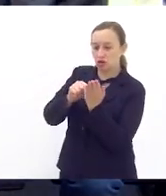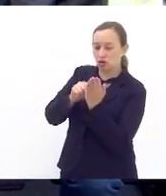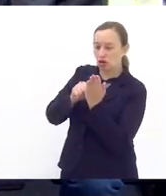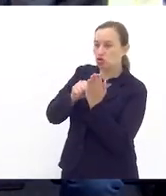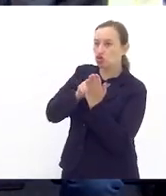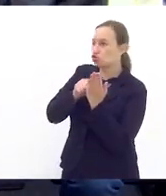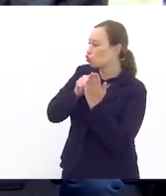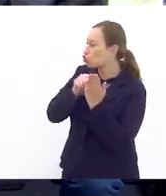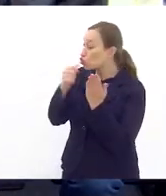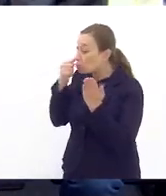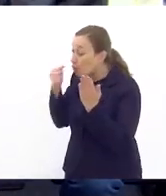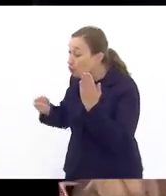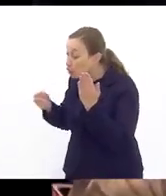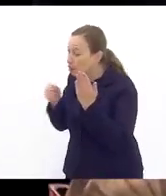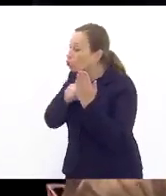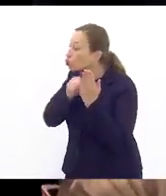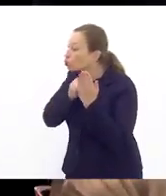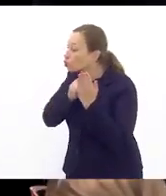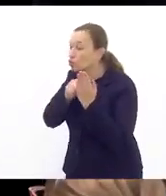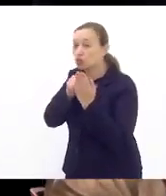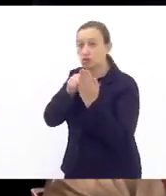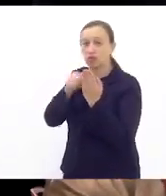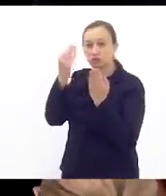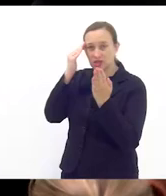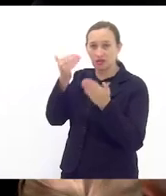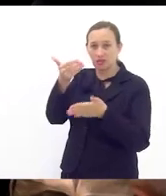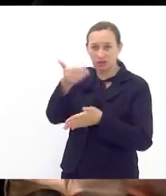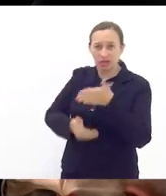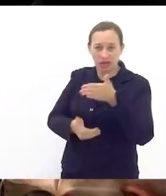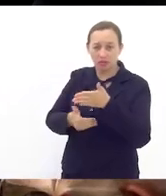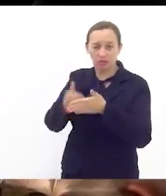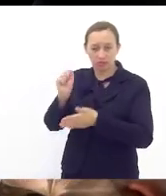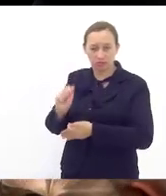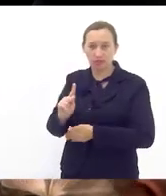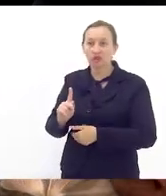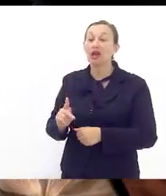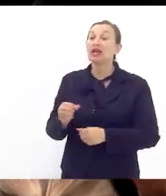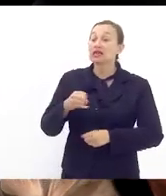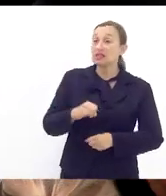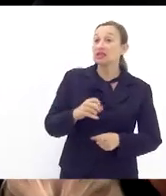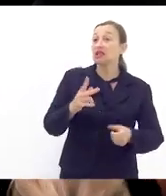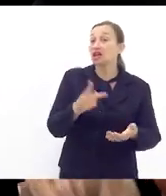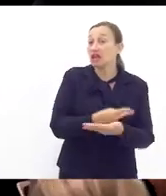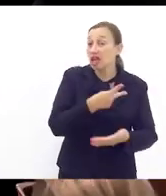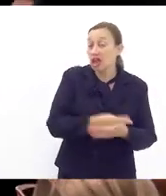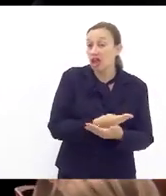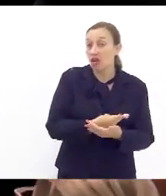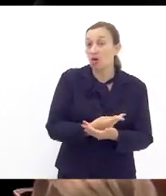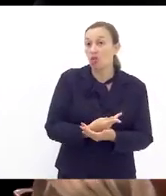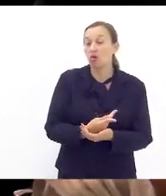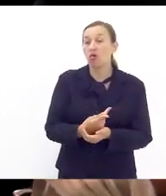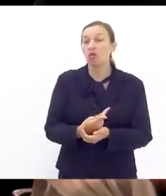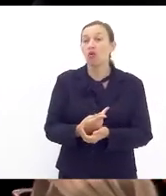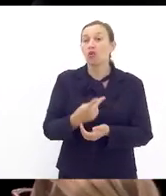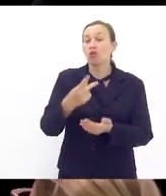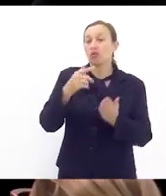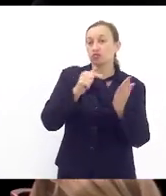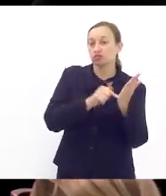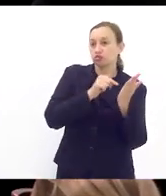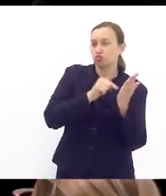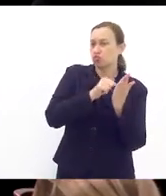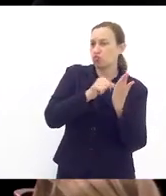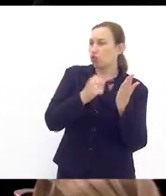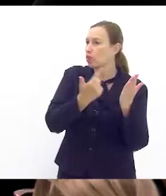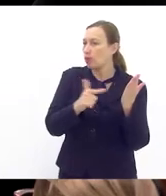então também queria fazer uma próxima uma outra proposta caso a equipe por aí o manual ou por erro humano ou não tiver com a maquininha que não efetivo